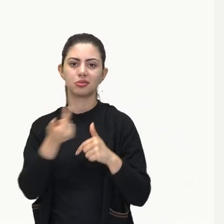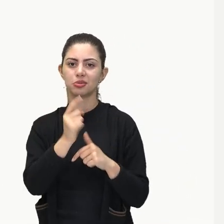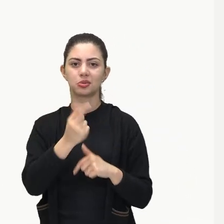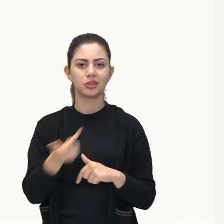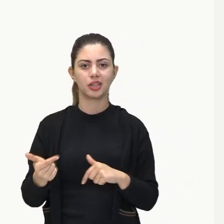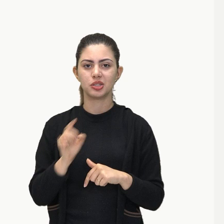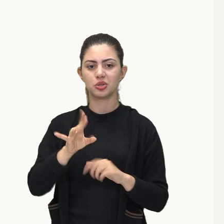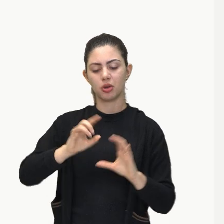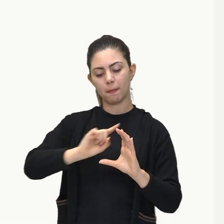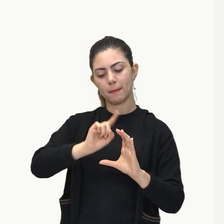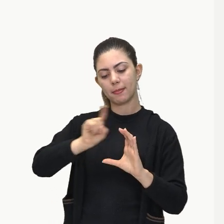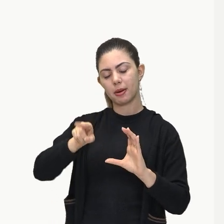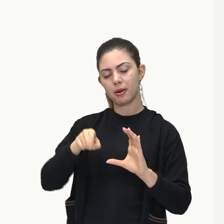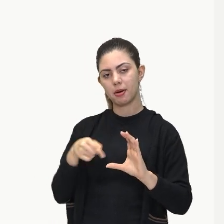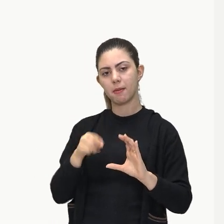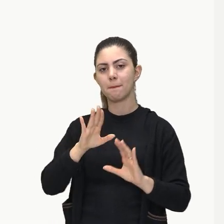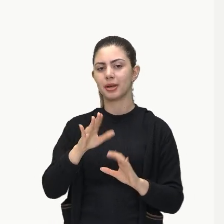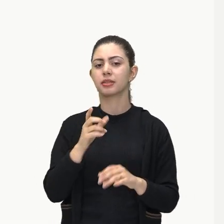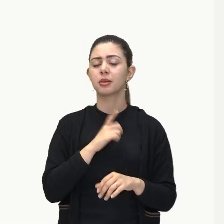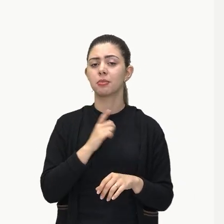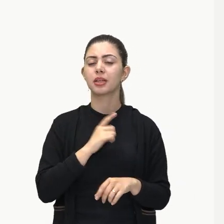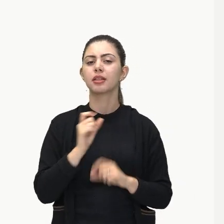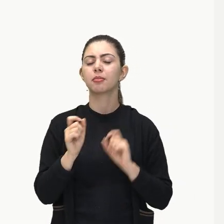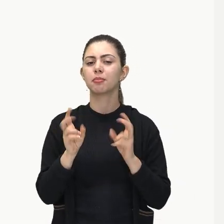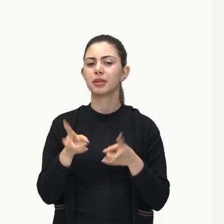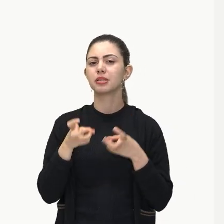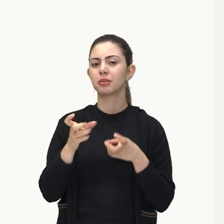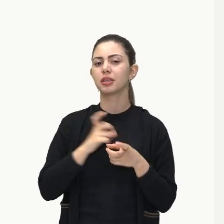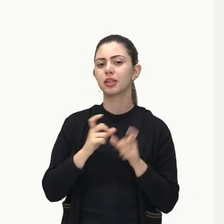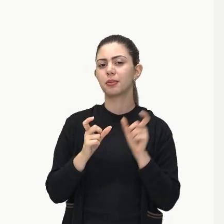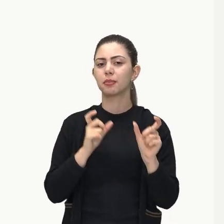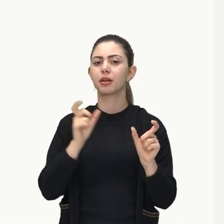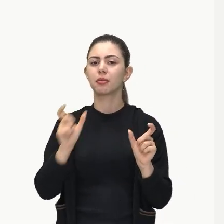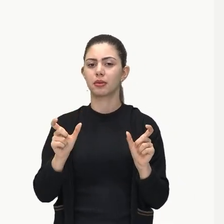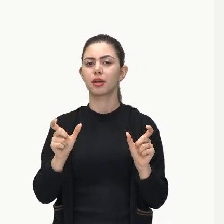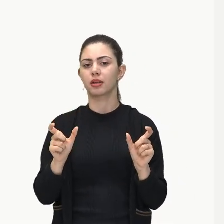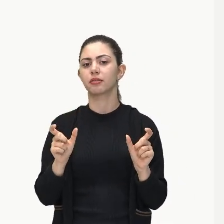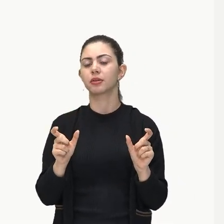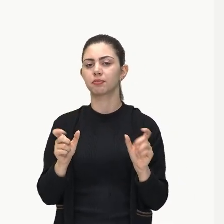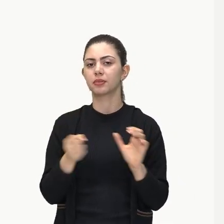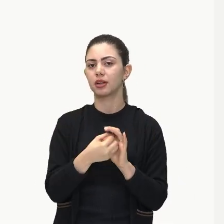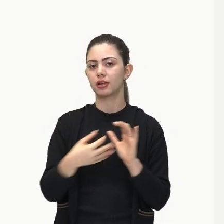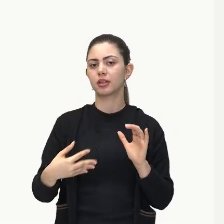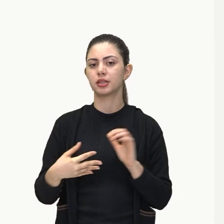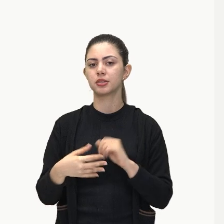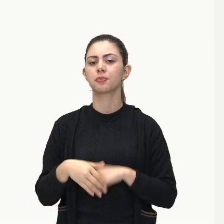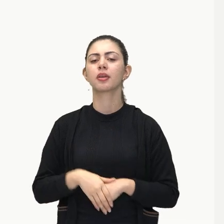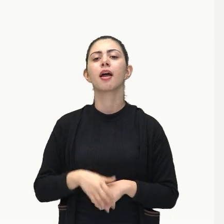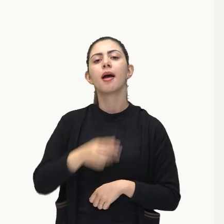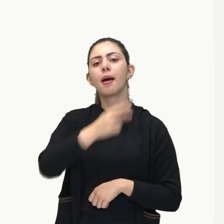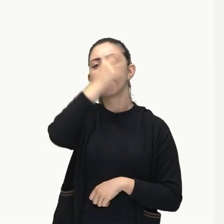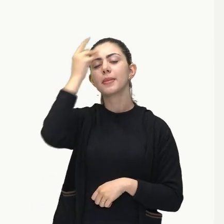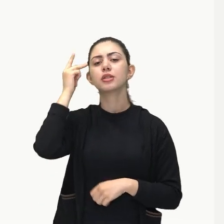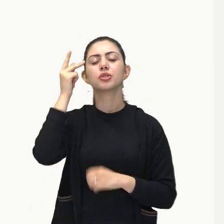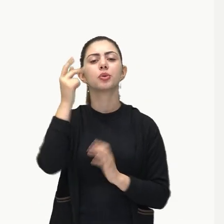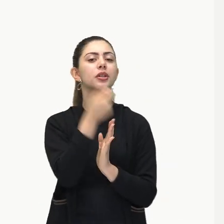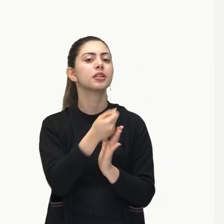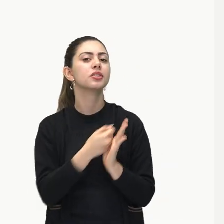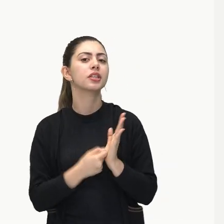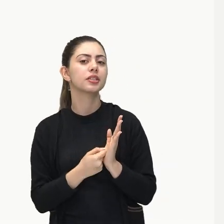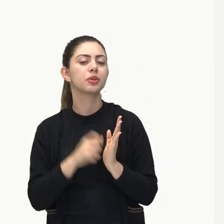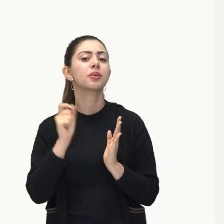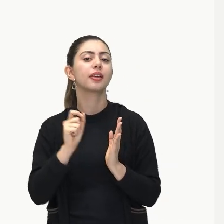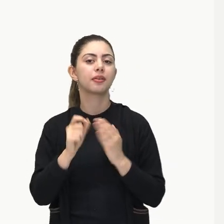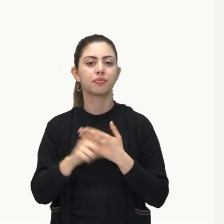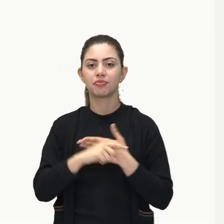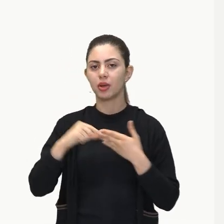interessante que a gente precisa pensar. A gente tem duas ideias aqui. Autor. Quem é o autor? É o Vinícius de Moraes, você vai me